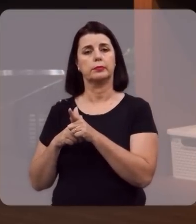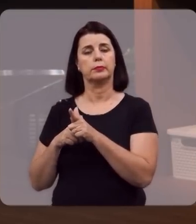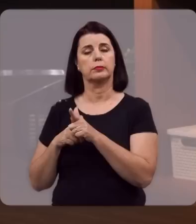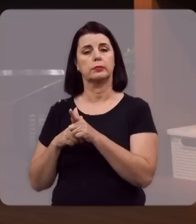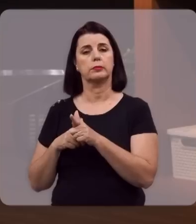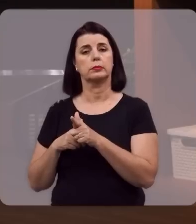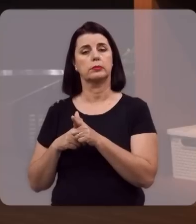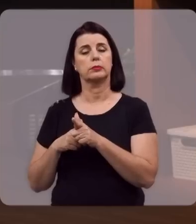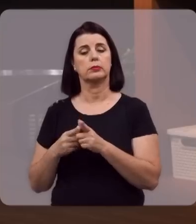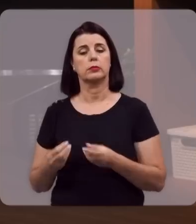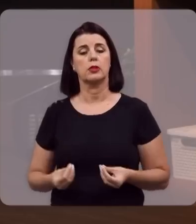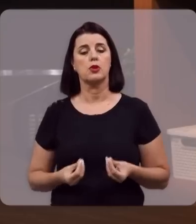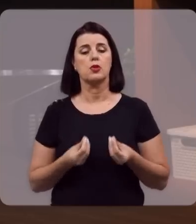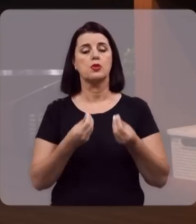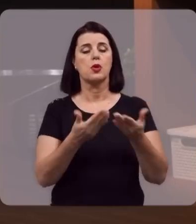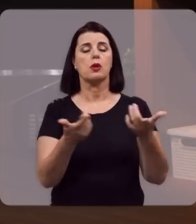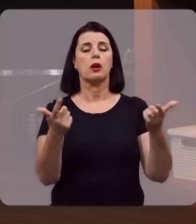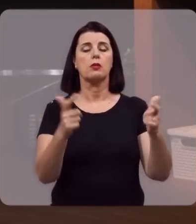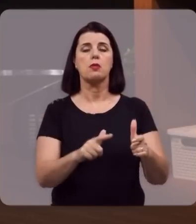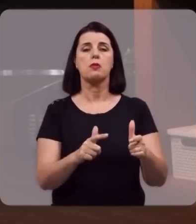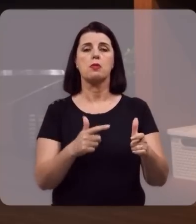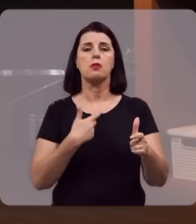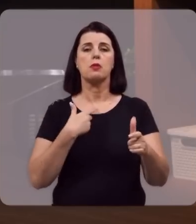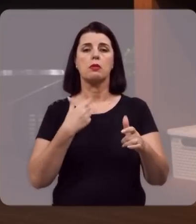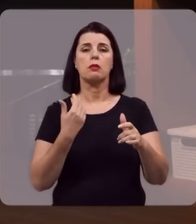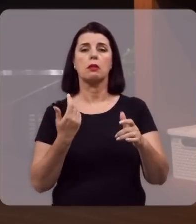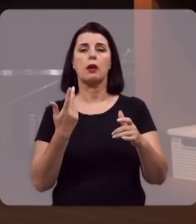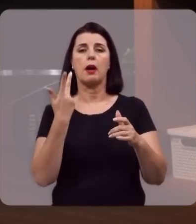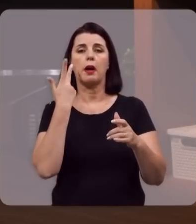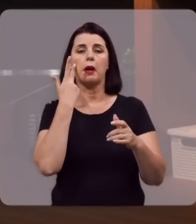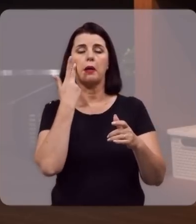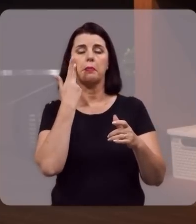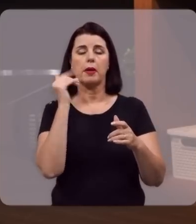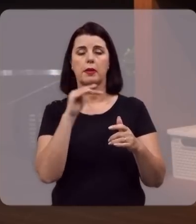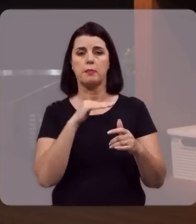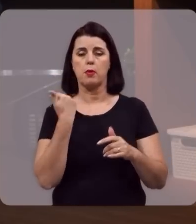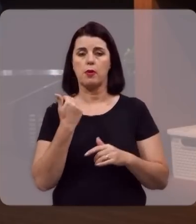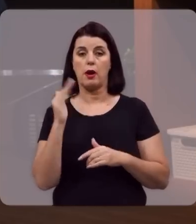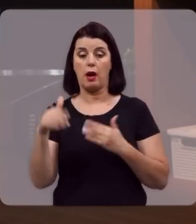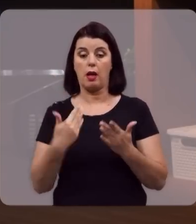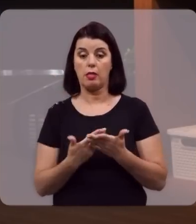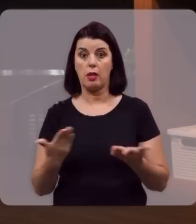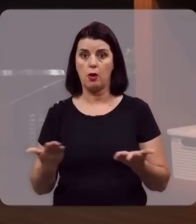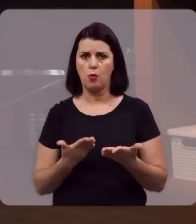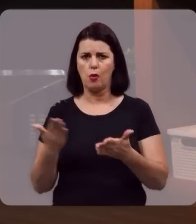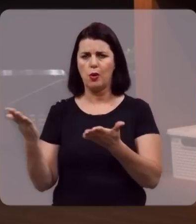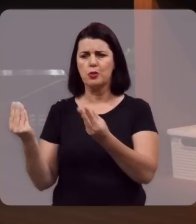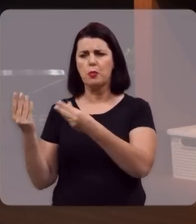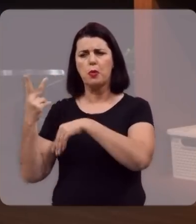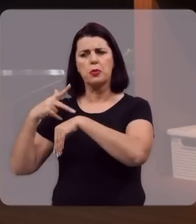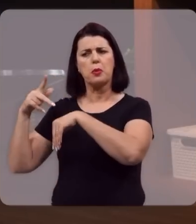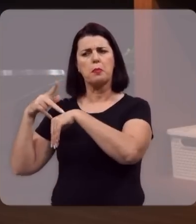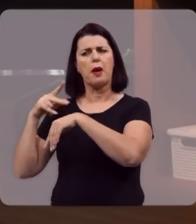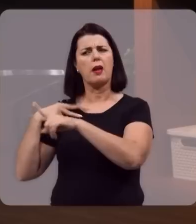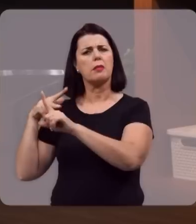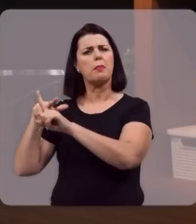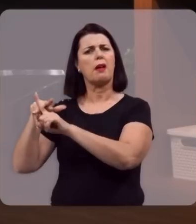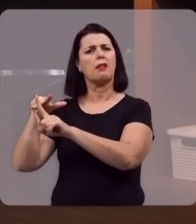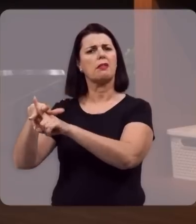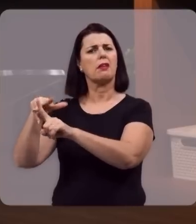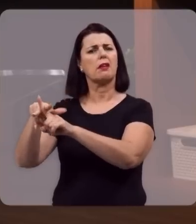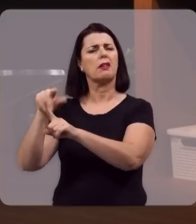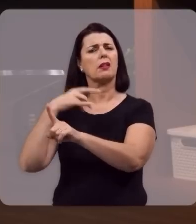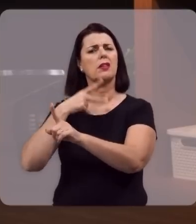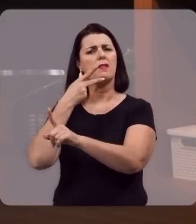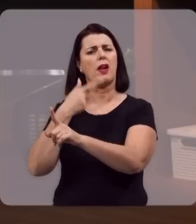são jogados nas cortinas de ferro, nas cortinas de bambu. Ainda hoje, em muitos países, você é perseguido se